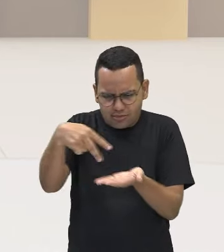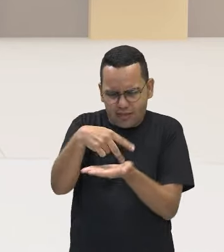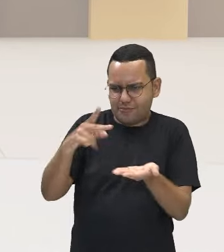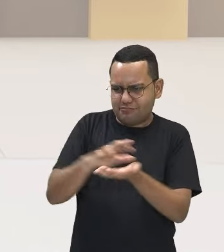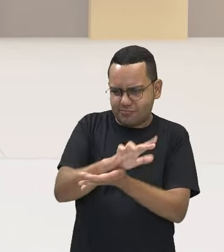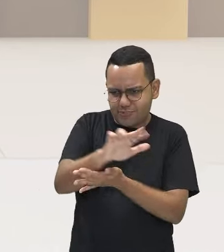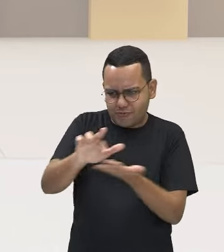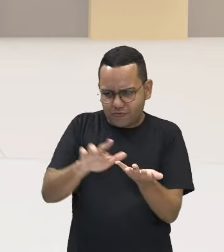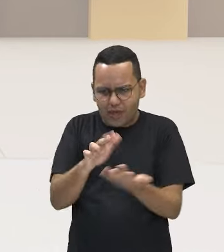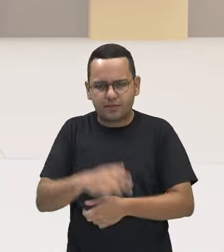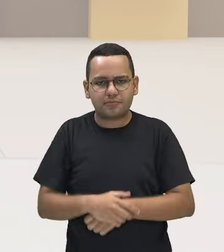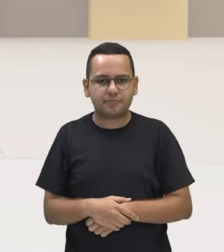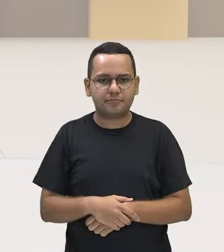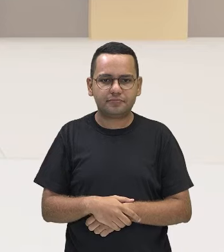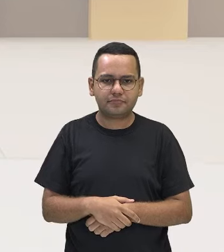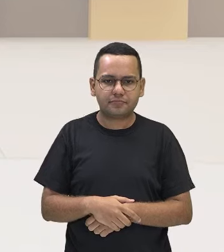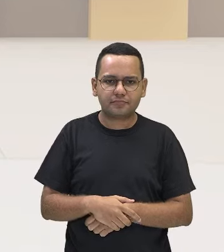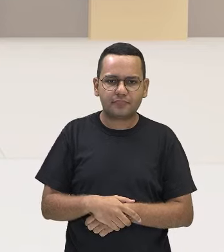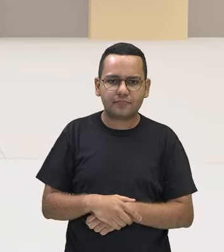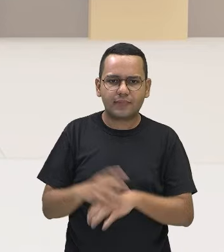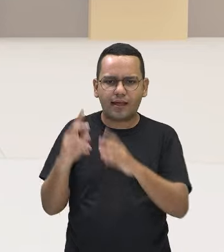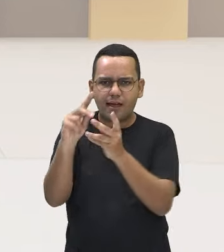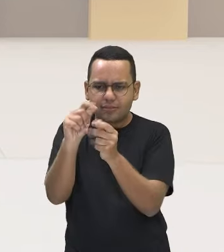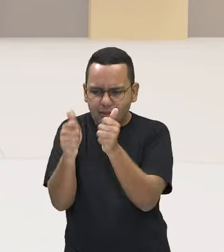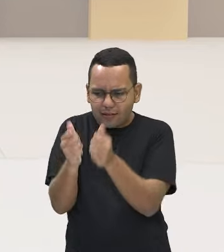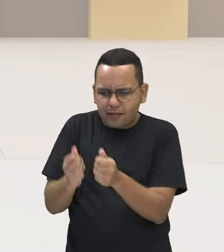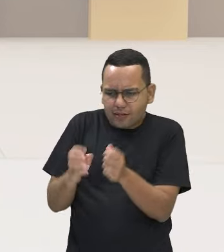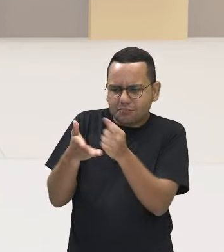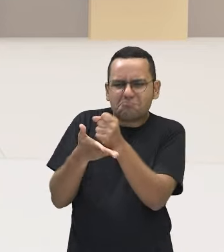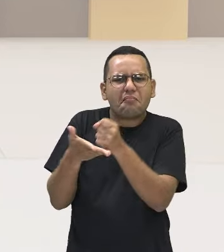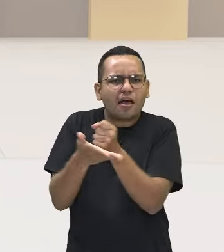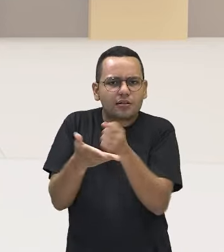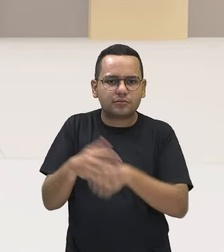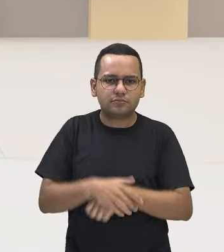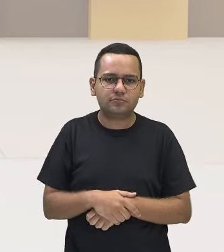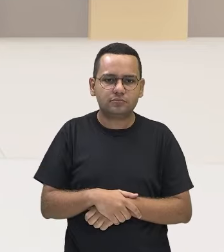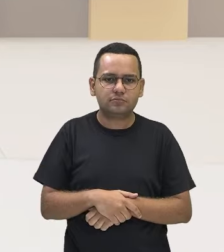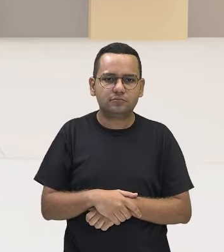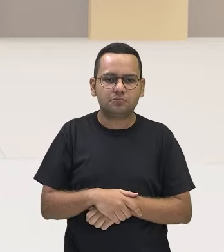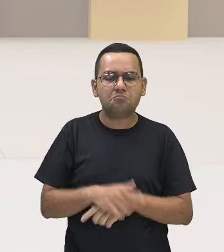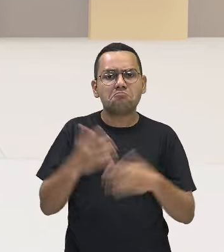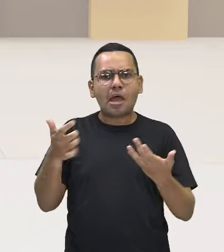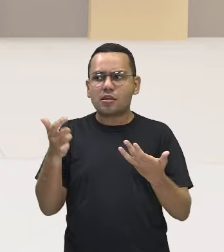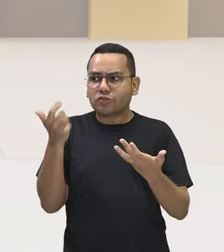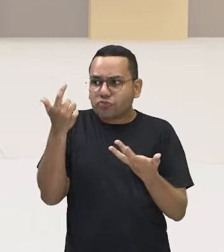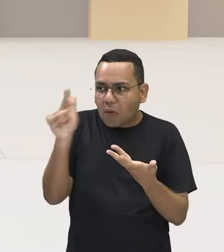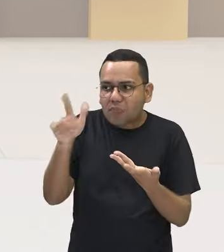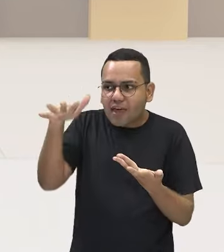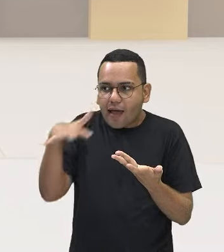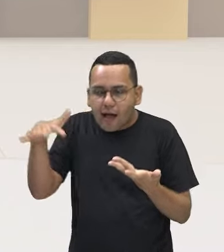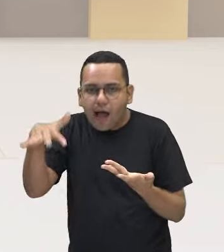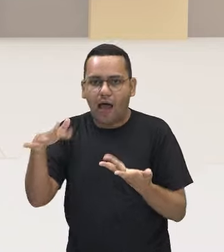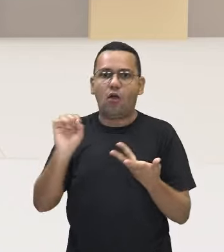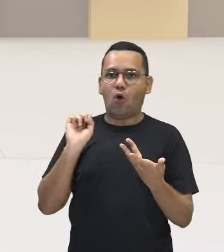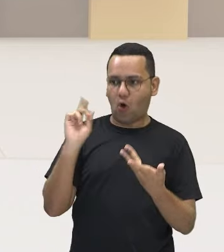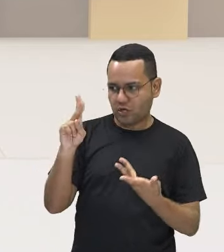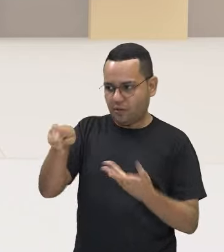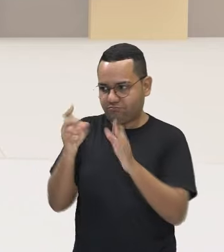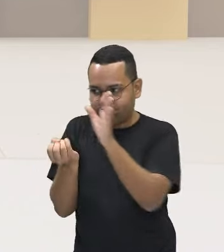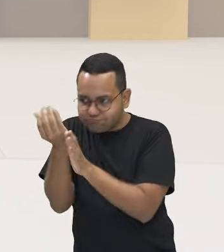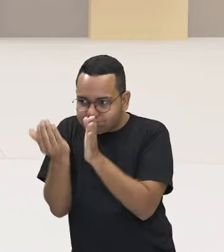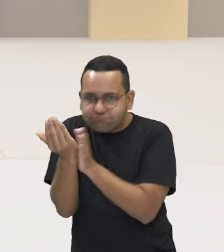repente, artesanato assim mais básico. Então, não tem isso, vou fazer isso, né? O pessoal está